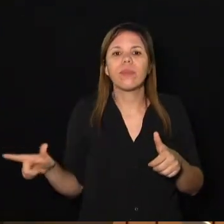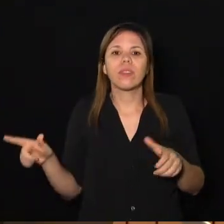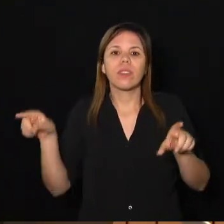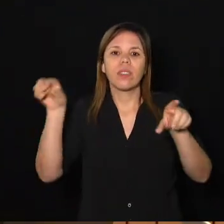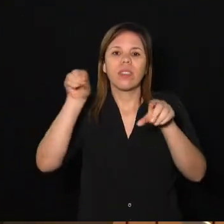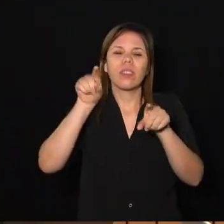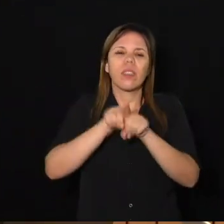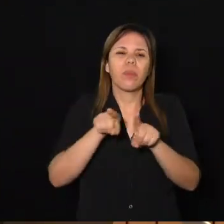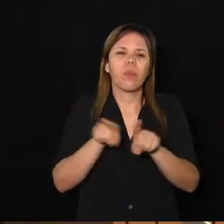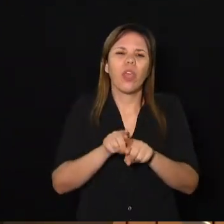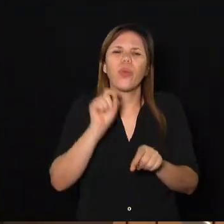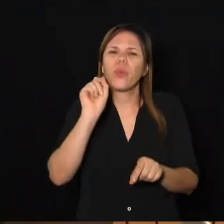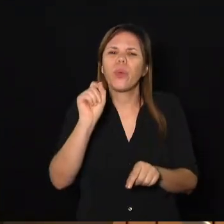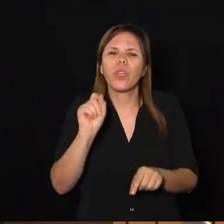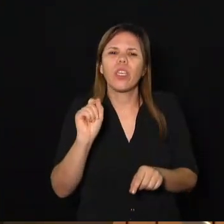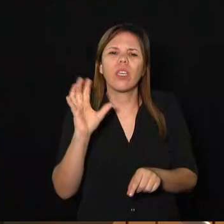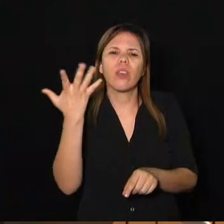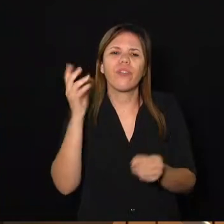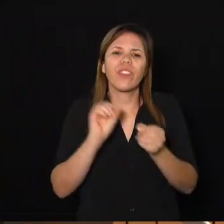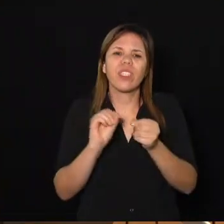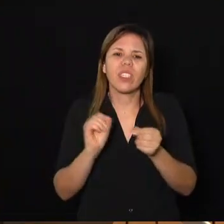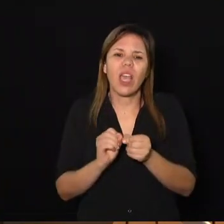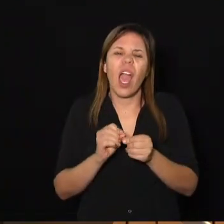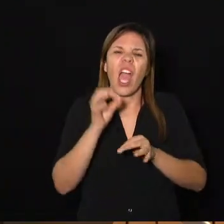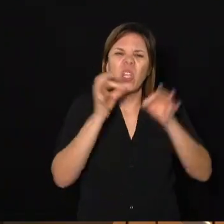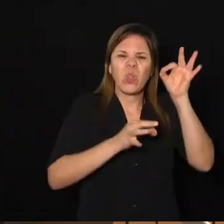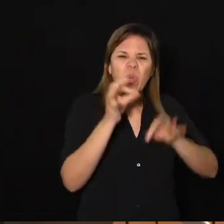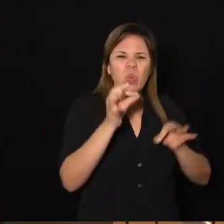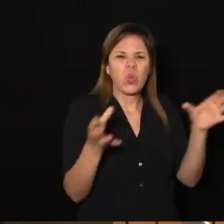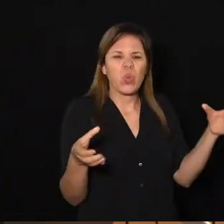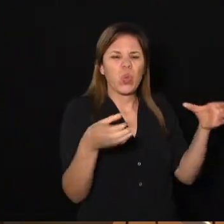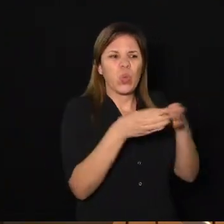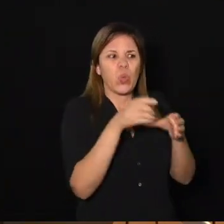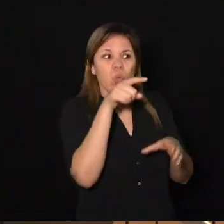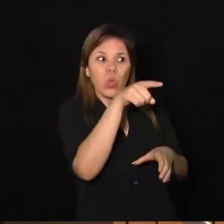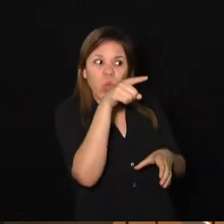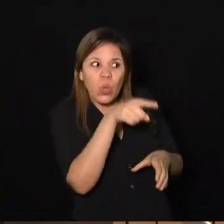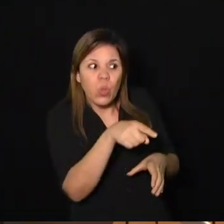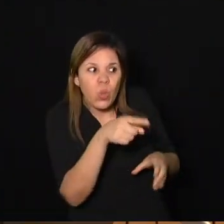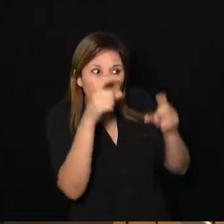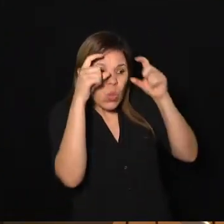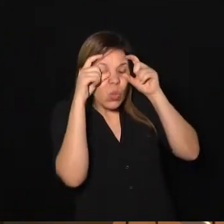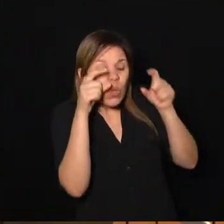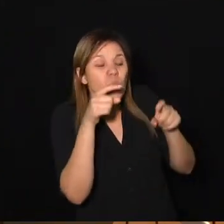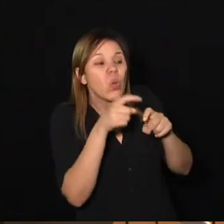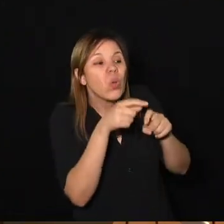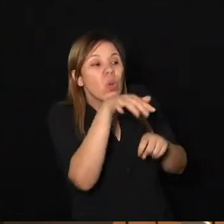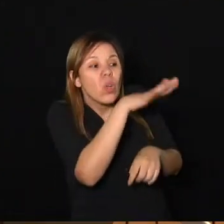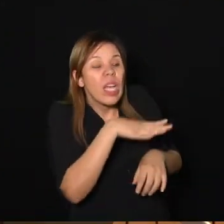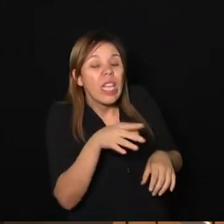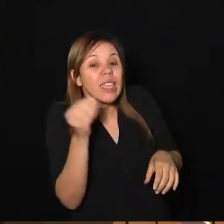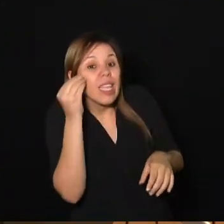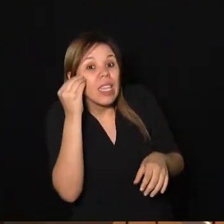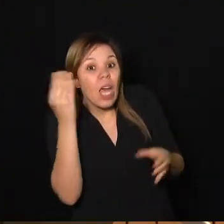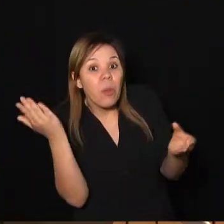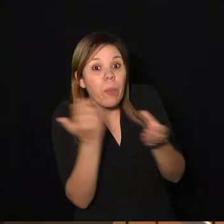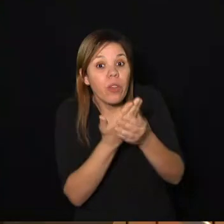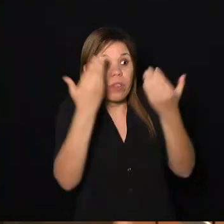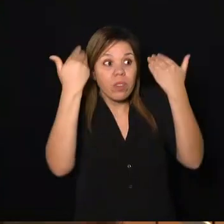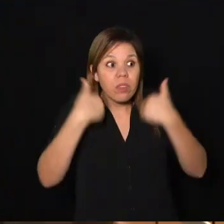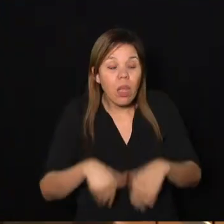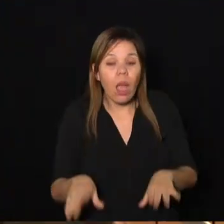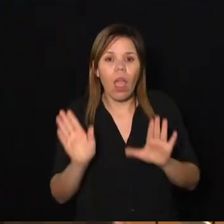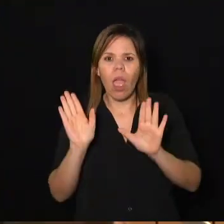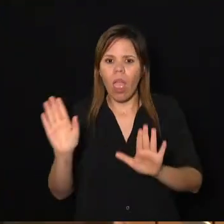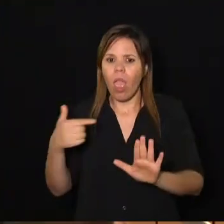covardia que fizeram do jurídico da optomologia tentaram me processar e eu estive